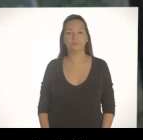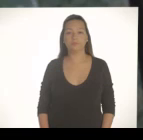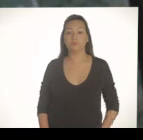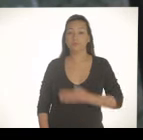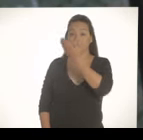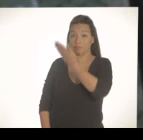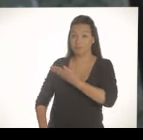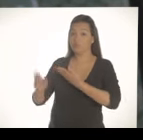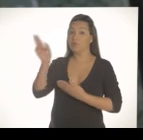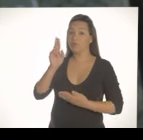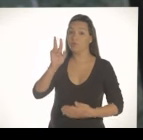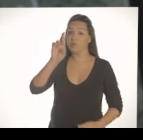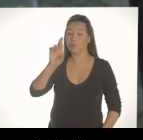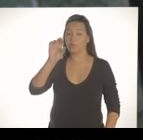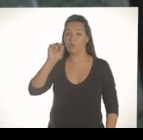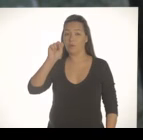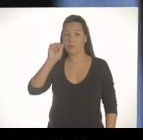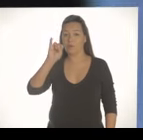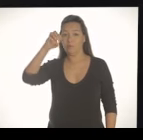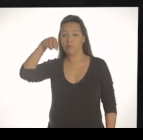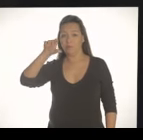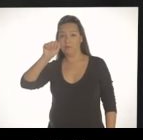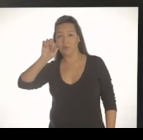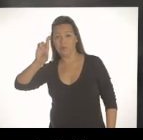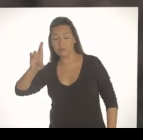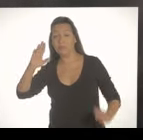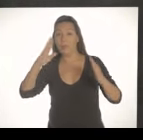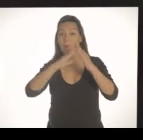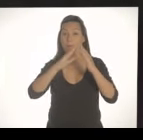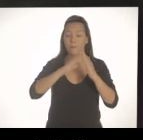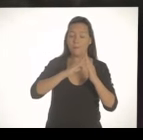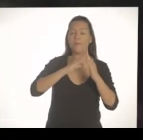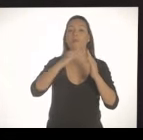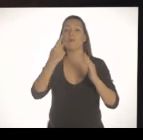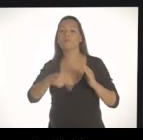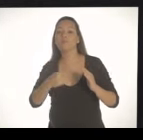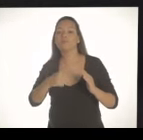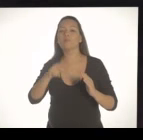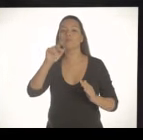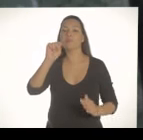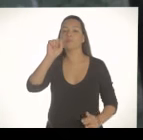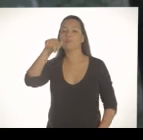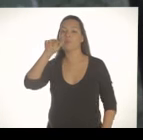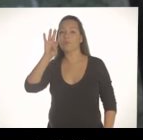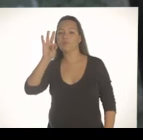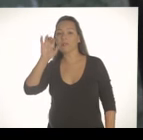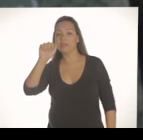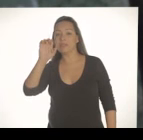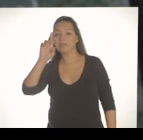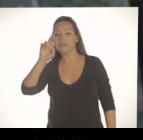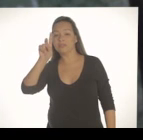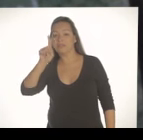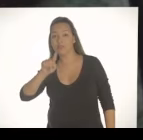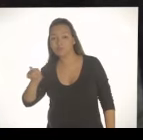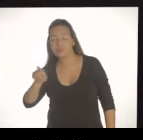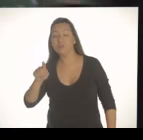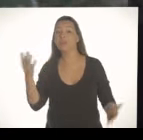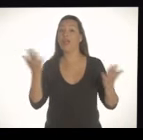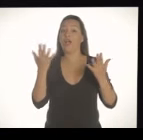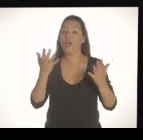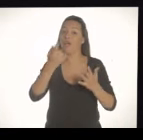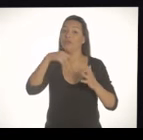Meu nome é Rosimar, moro em Santa Cruz, na comunidade de Antares. Nós vamos agora até Ipanema, meu